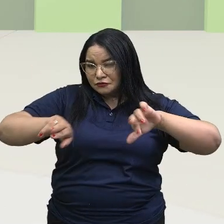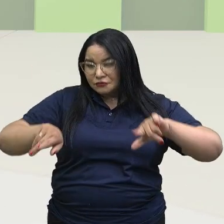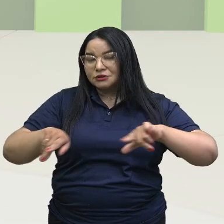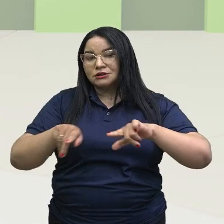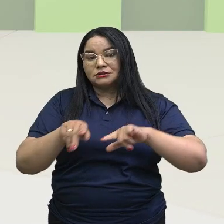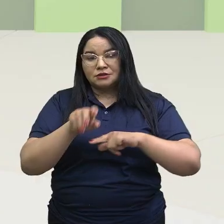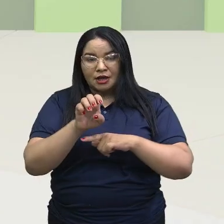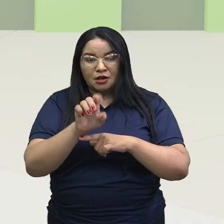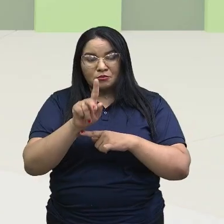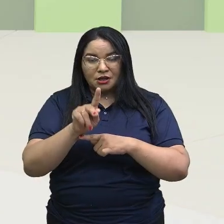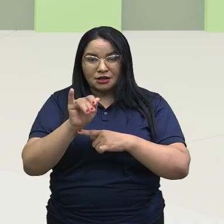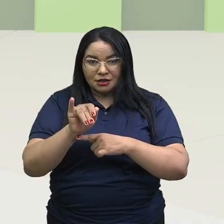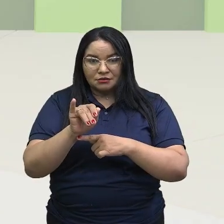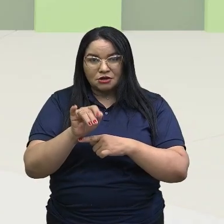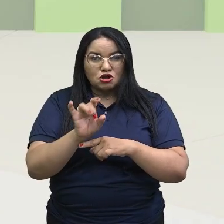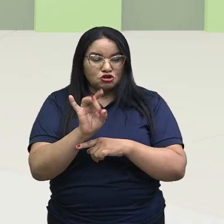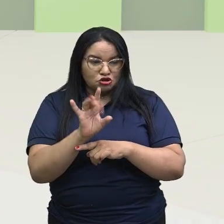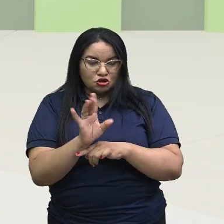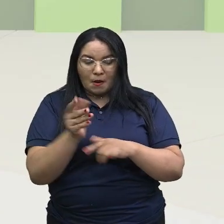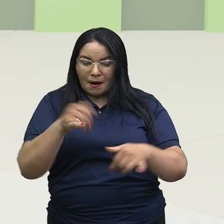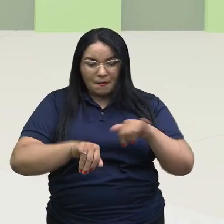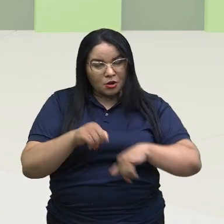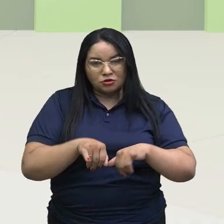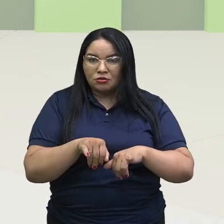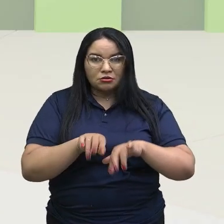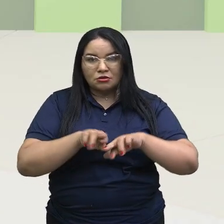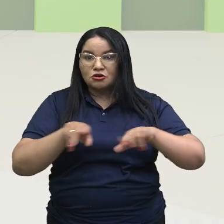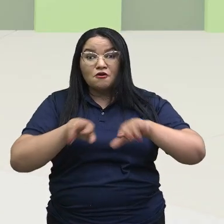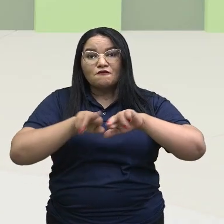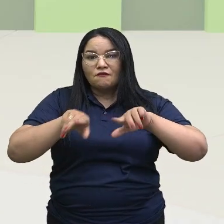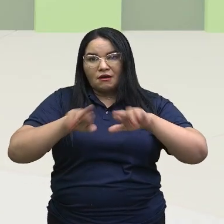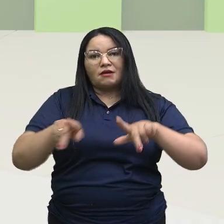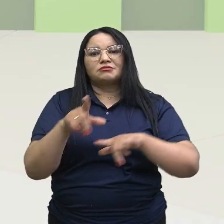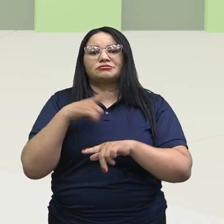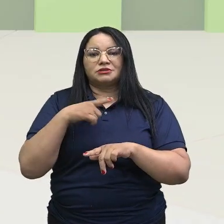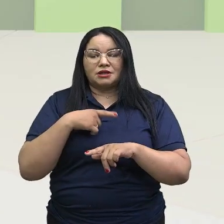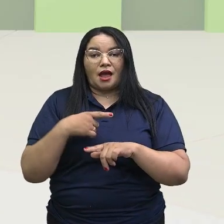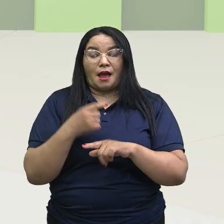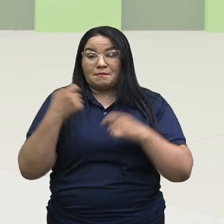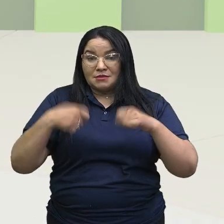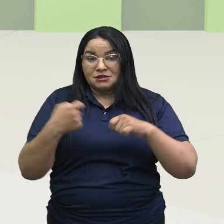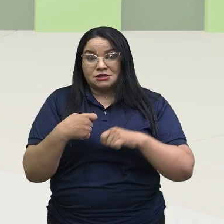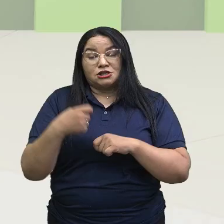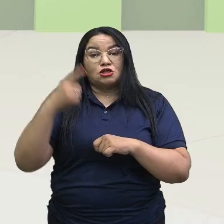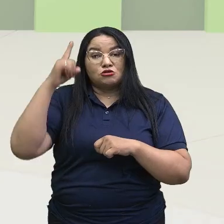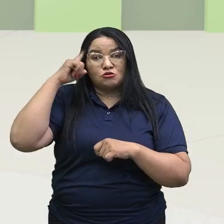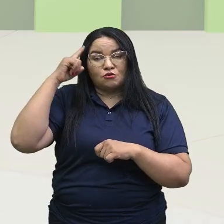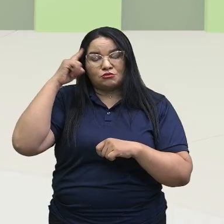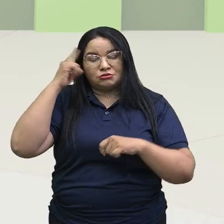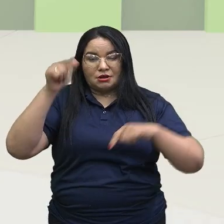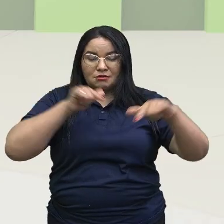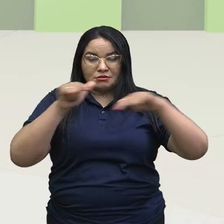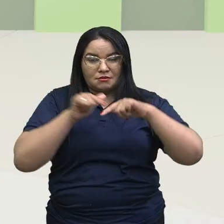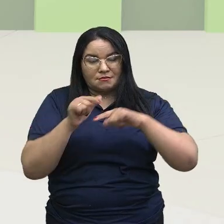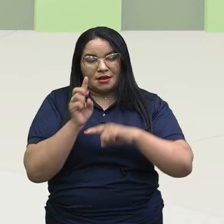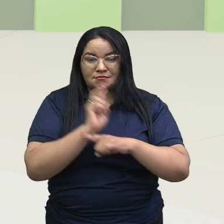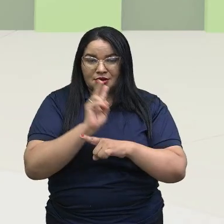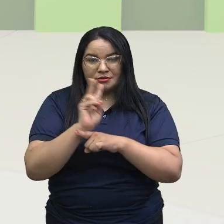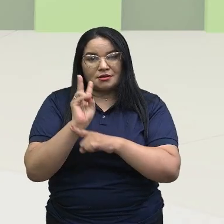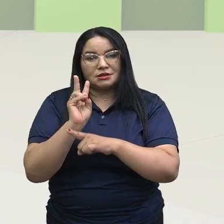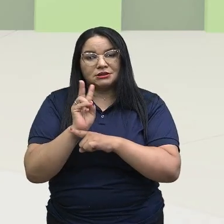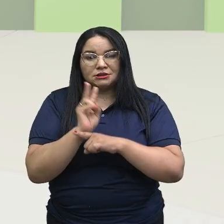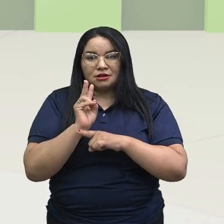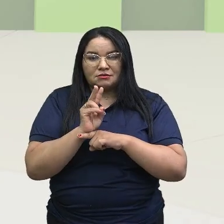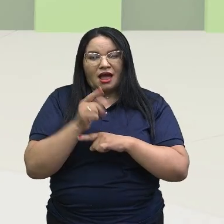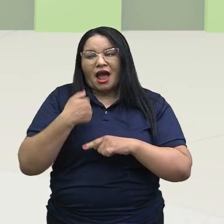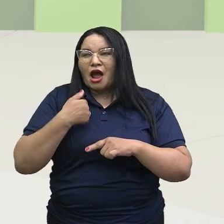não especificamente só de laboratório, que são necessários para lhe proteger diariamente, tá? Então não vai